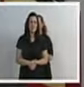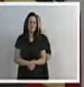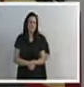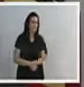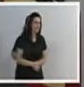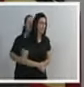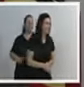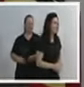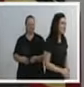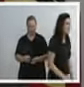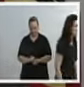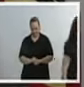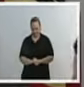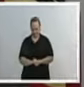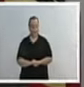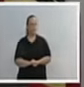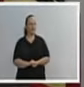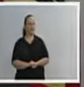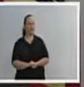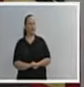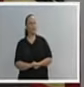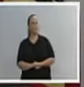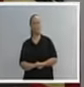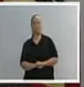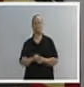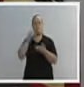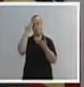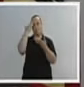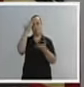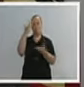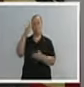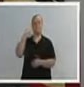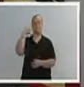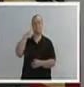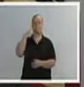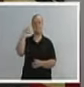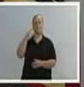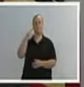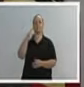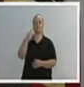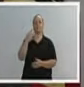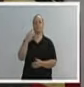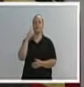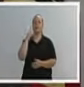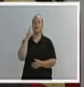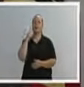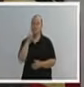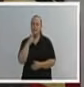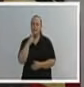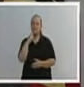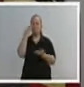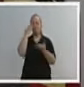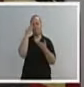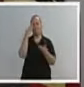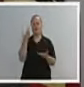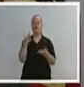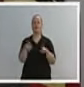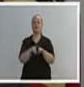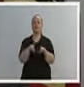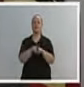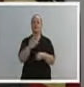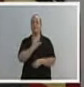Muito obrigado, vereadora Helenice. Nesse momento conduz os trabalhos. Muito obrigado também aos colegas vereadores. Sempre